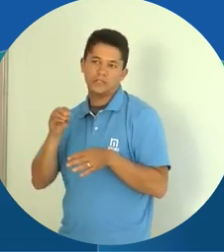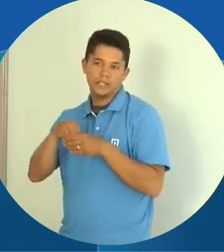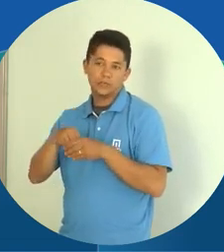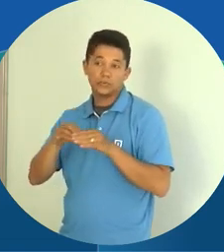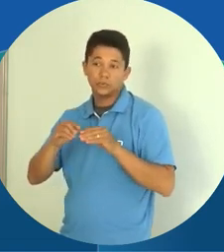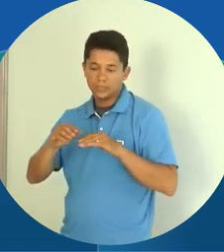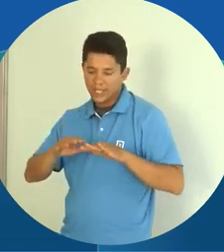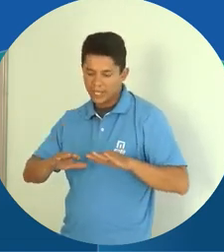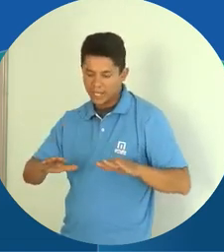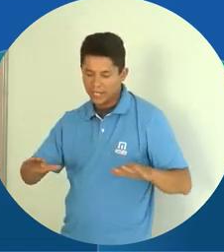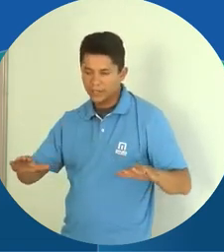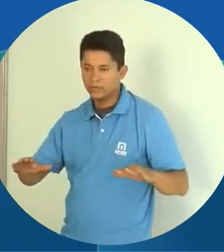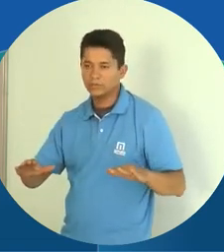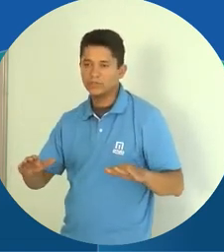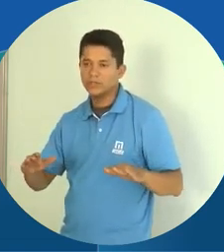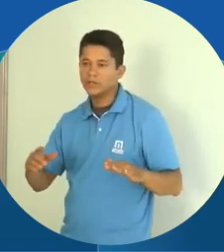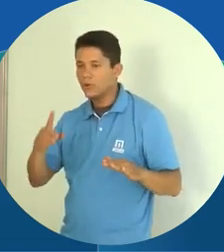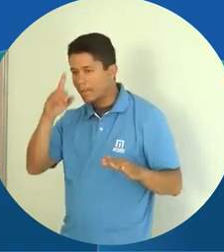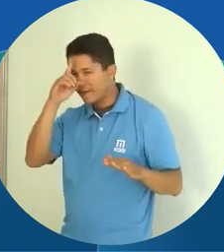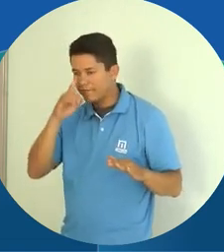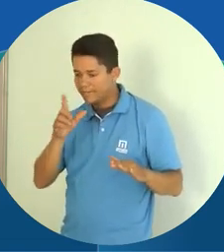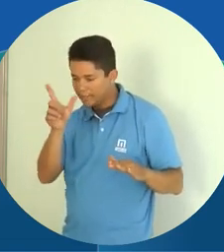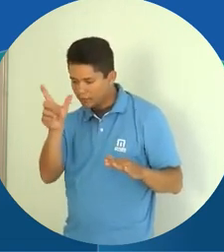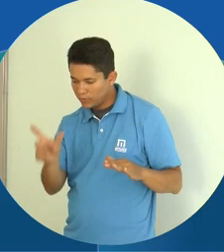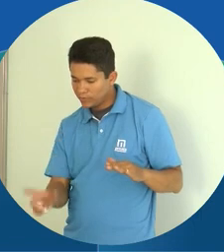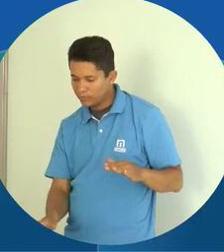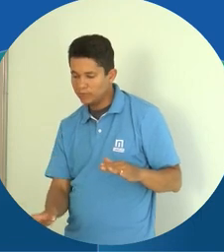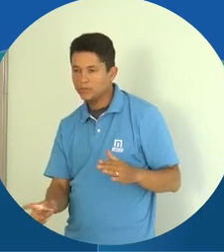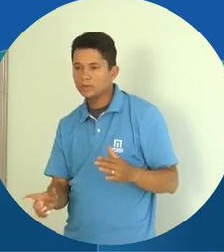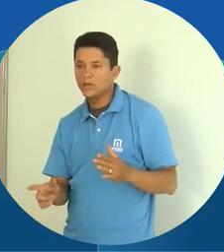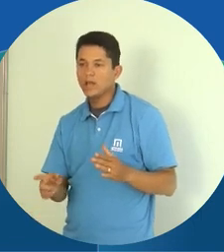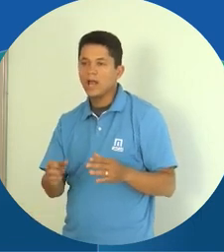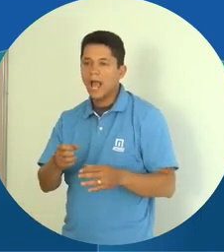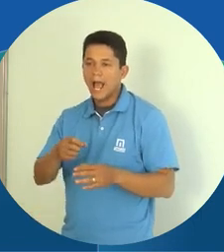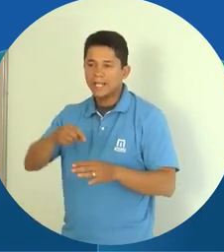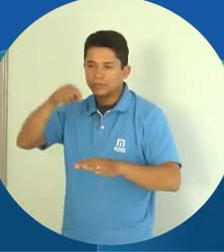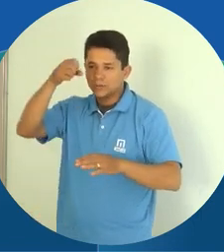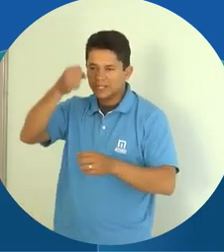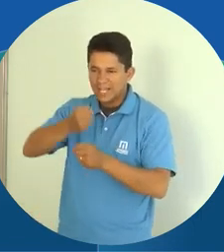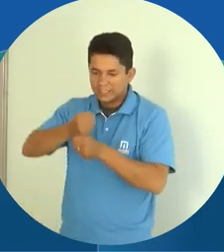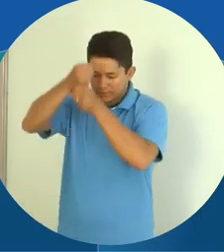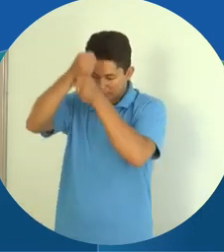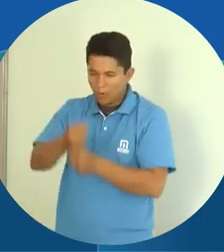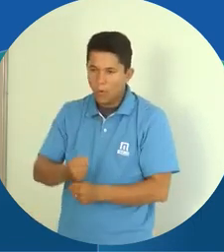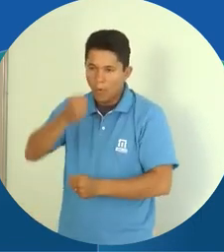gente tendo o seu perfil, a sondagem, tendo o perfil geotécnico da estaca,